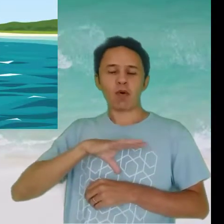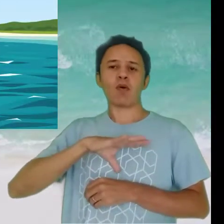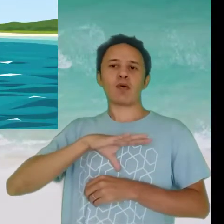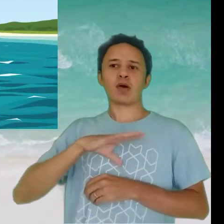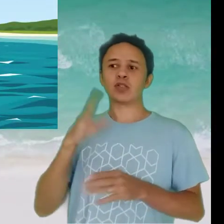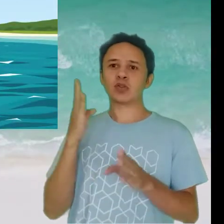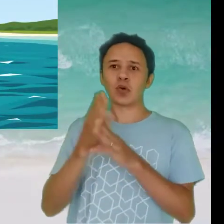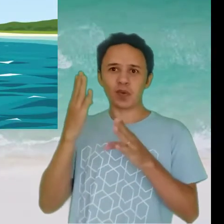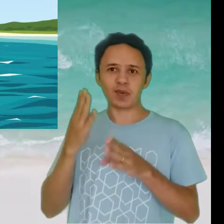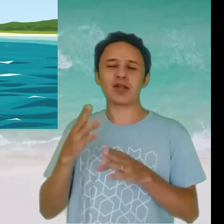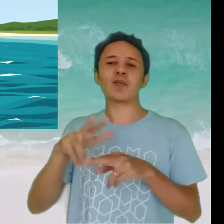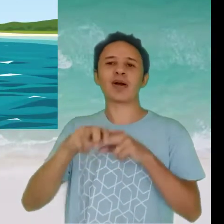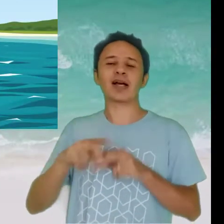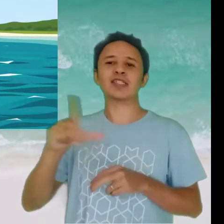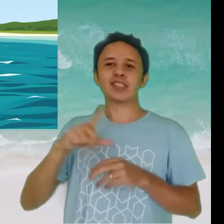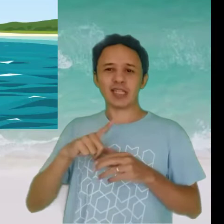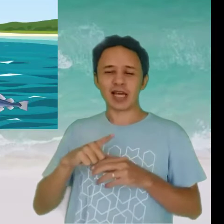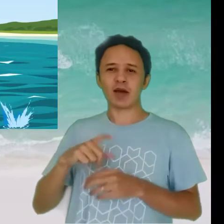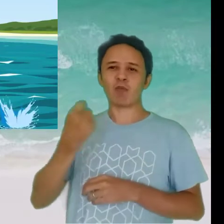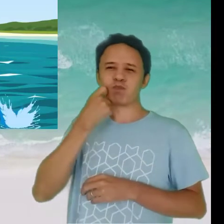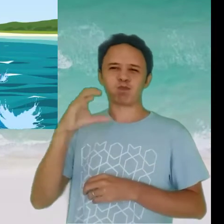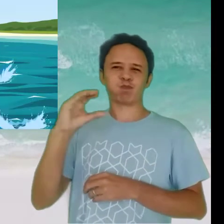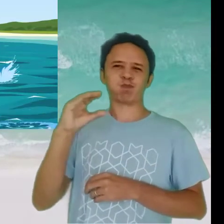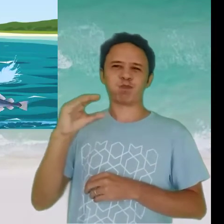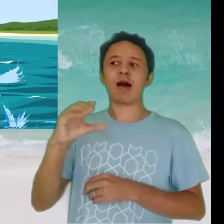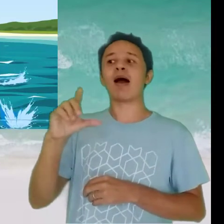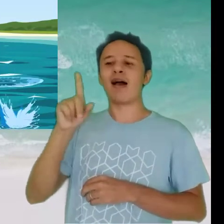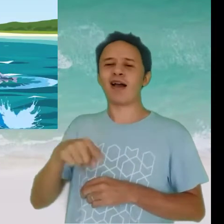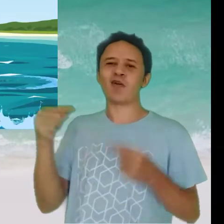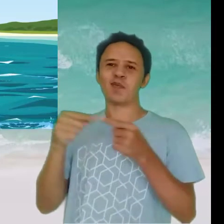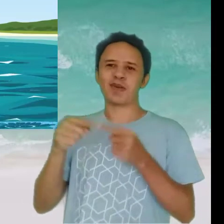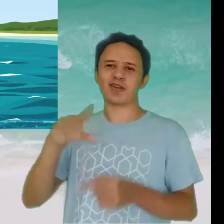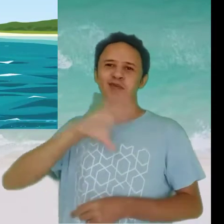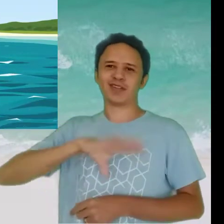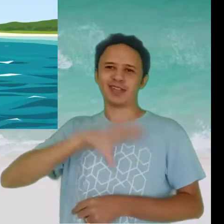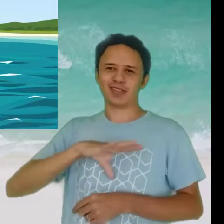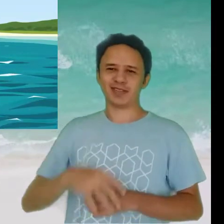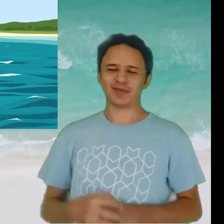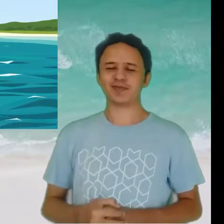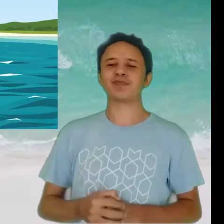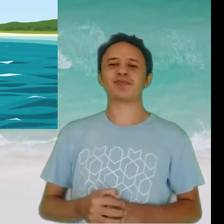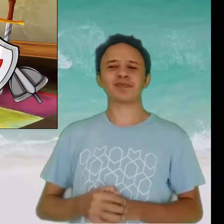descobriram o Canadá, porque o Canadá tinha bacalhau, e onde tem bacalhau, tem português.